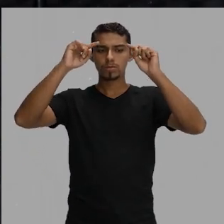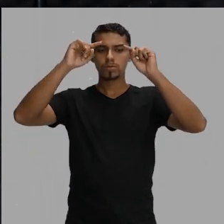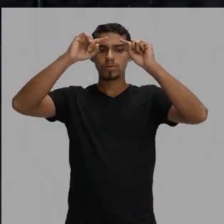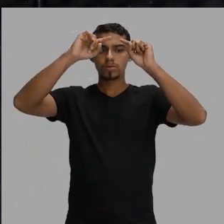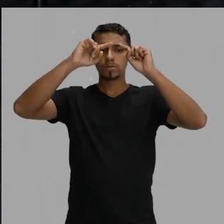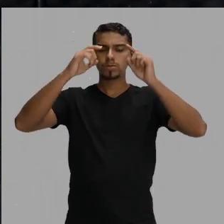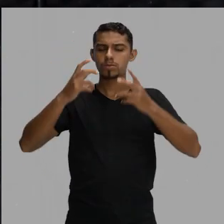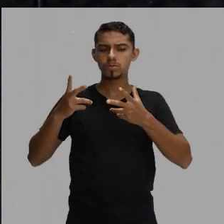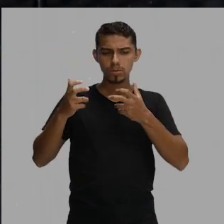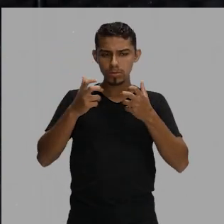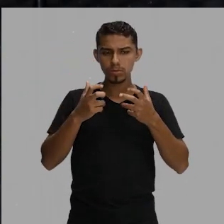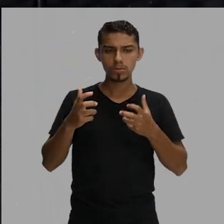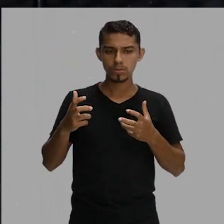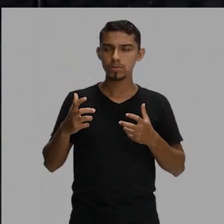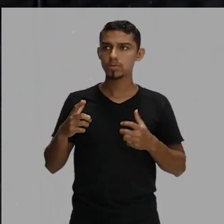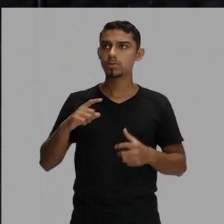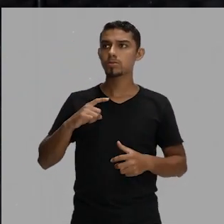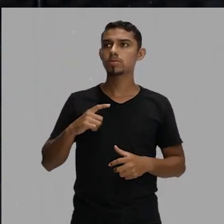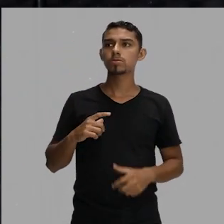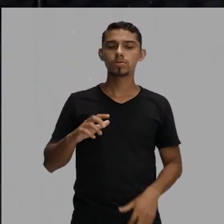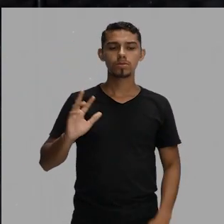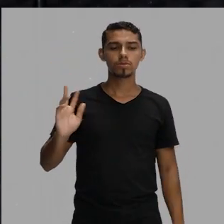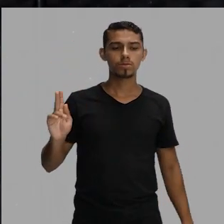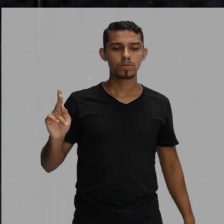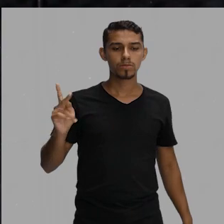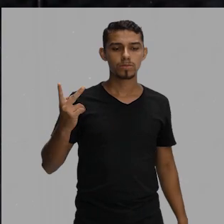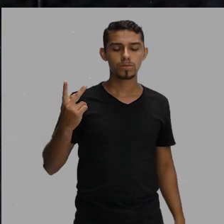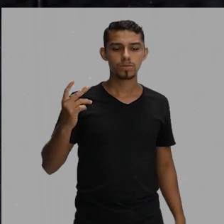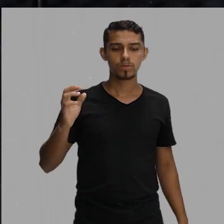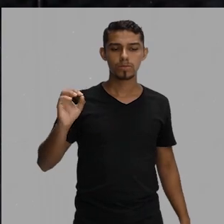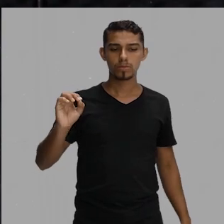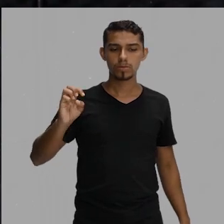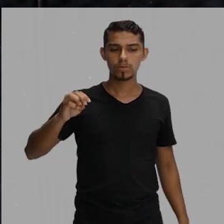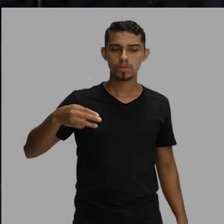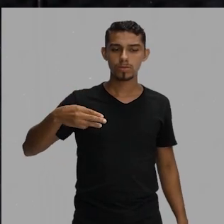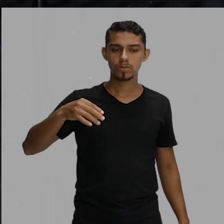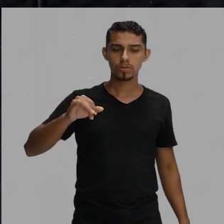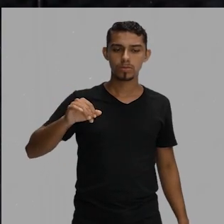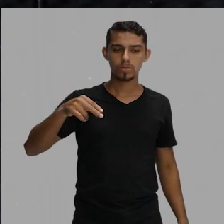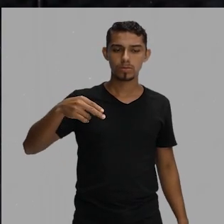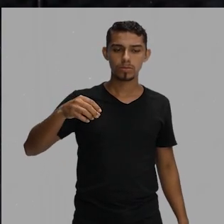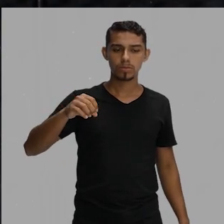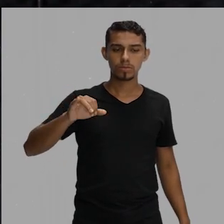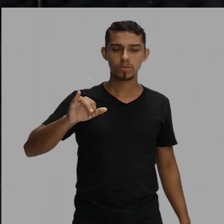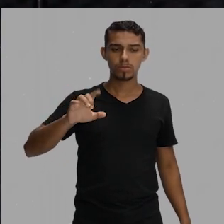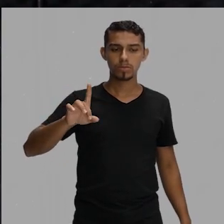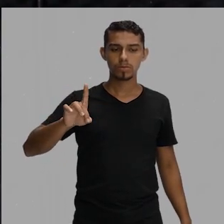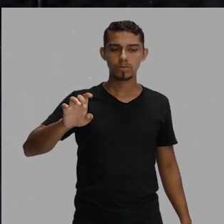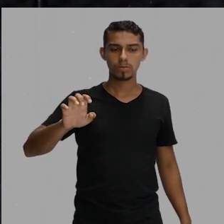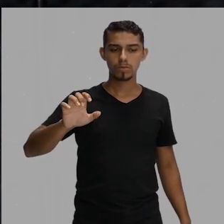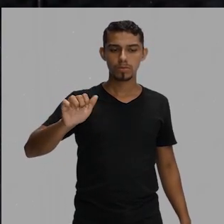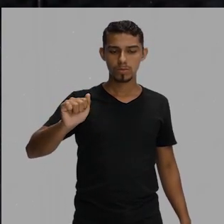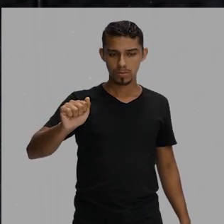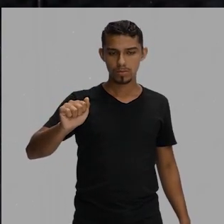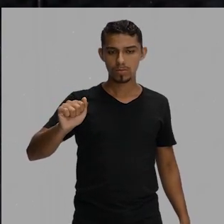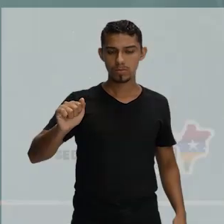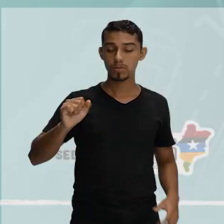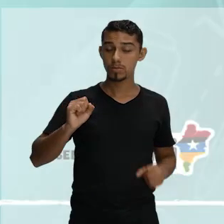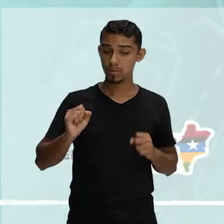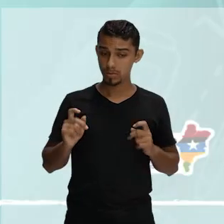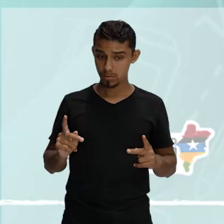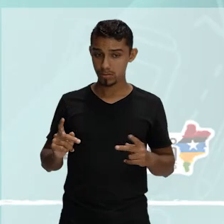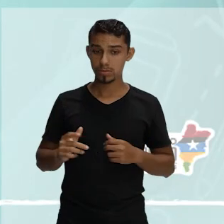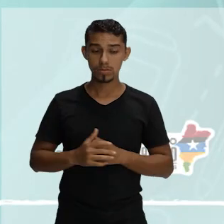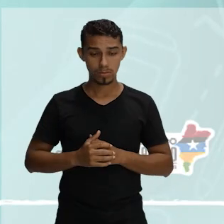vamos perceber que o ancestral comum deles dois é quem? Esse indivíduo aqui, ó, Hominoide. Ok?